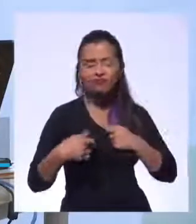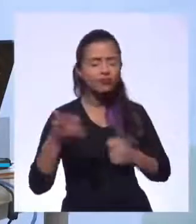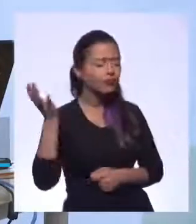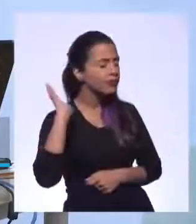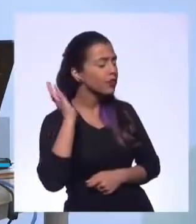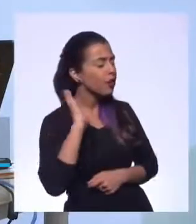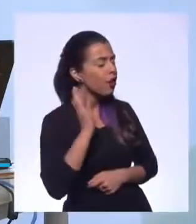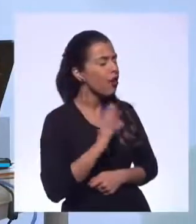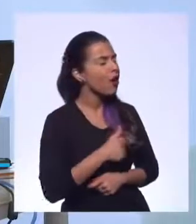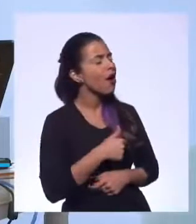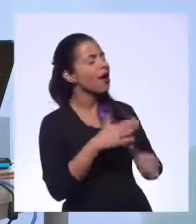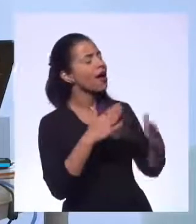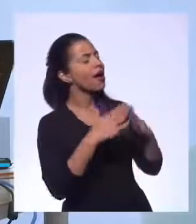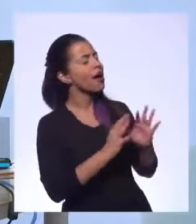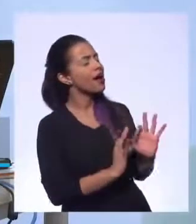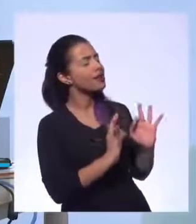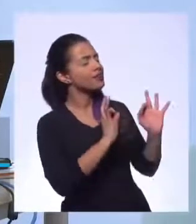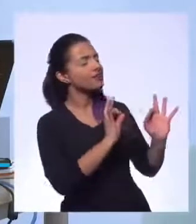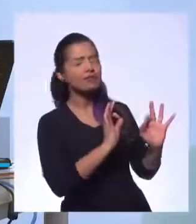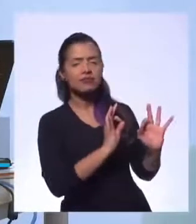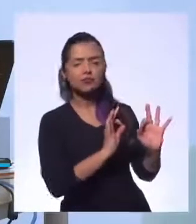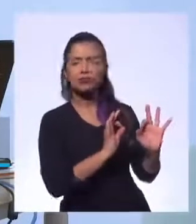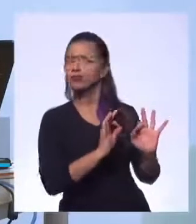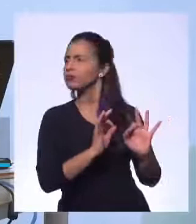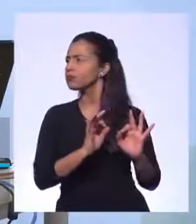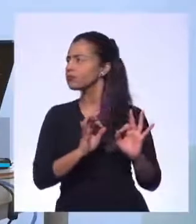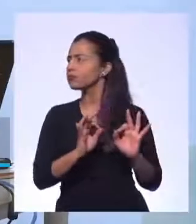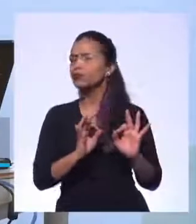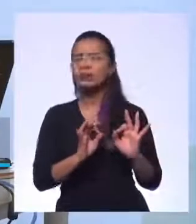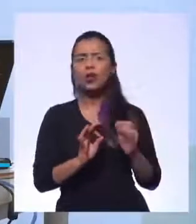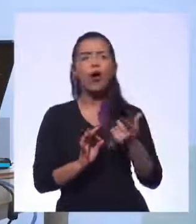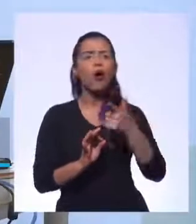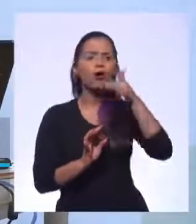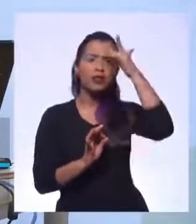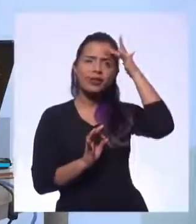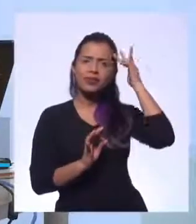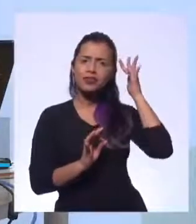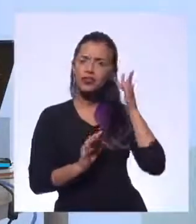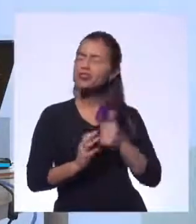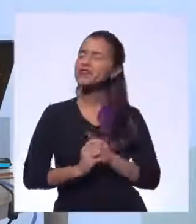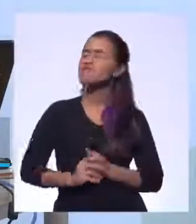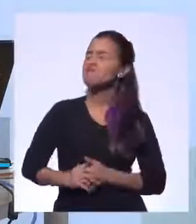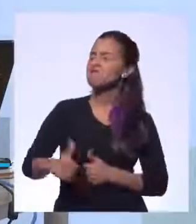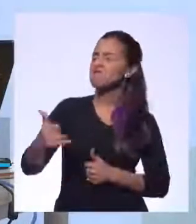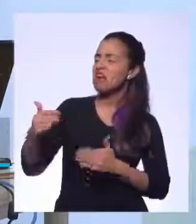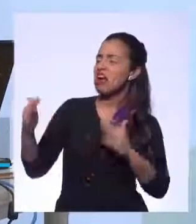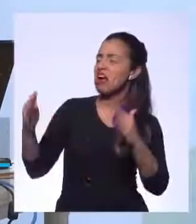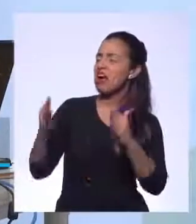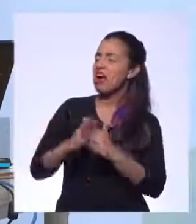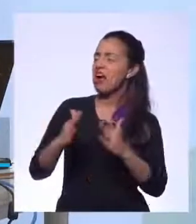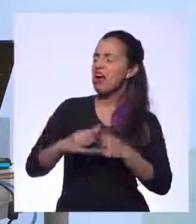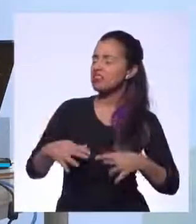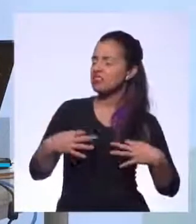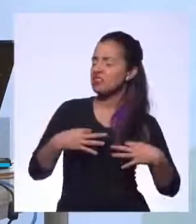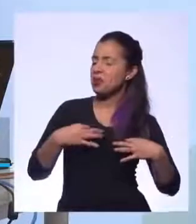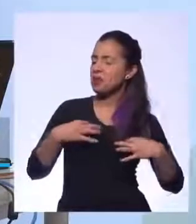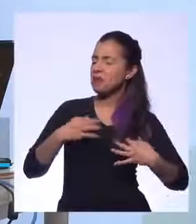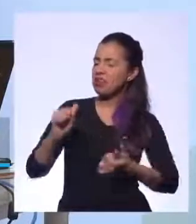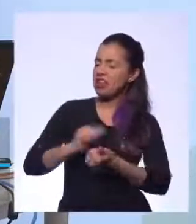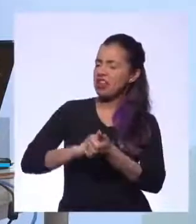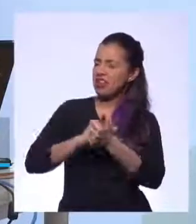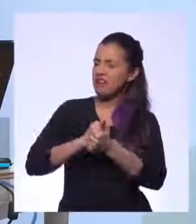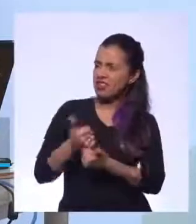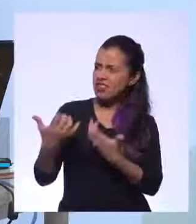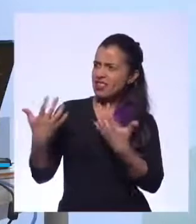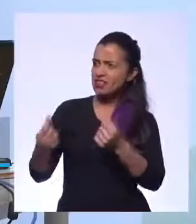em casa, hein? Logo em seguida, outro completa. Casa, comida, roupa lavada. Topa?